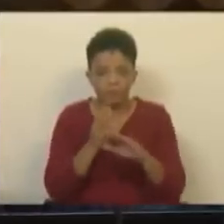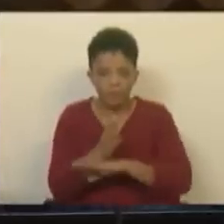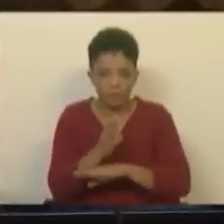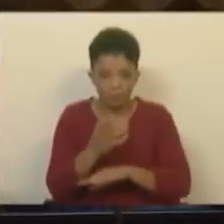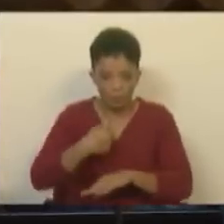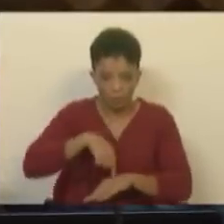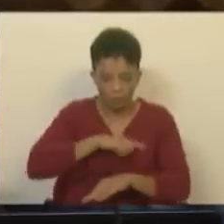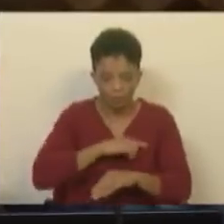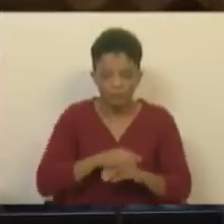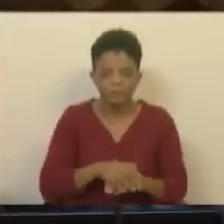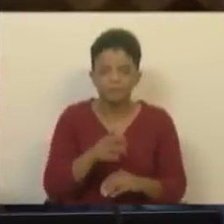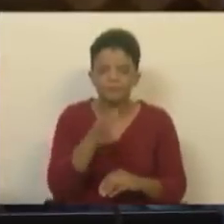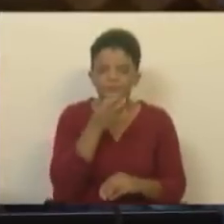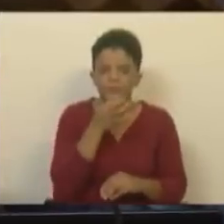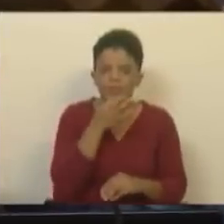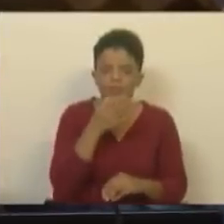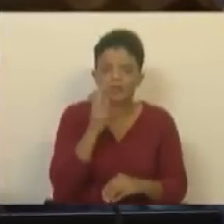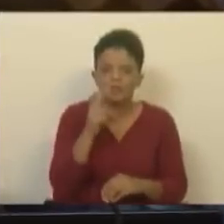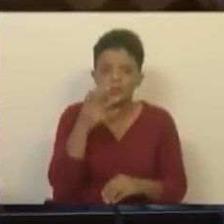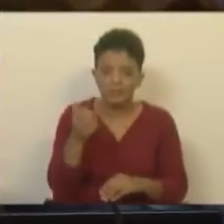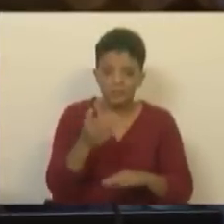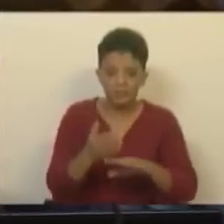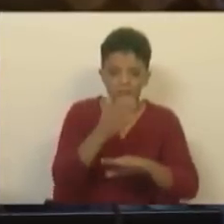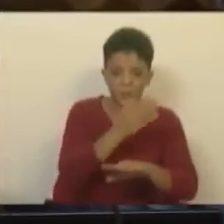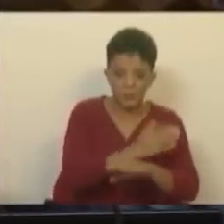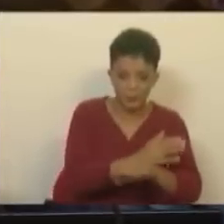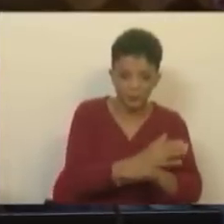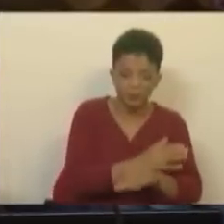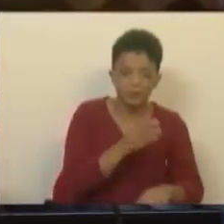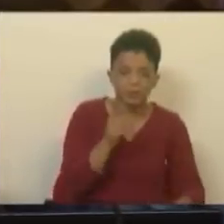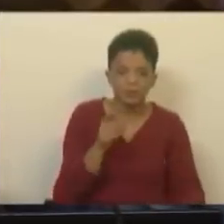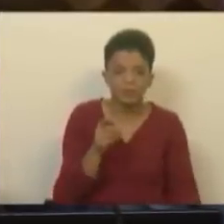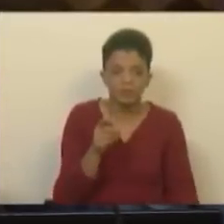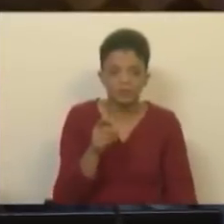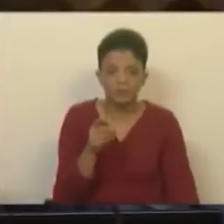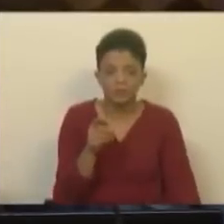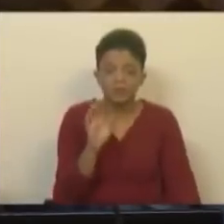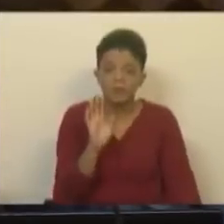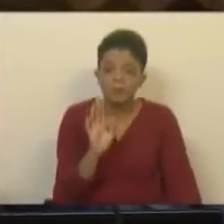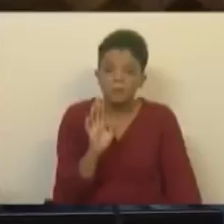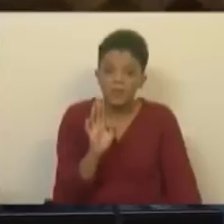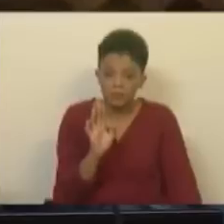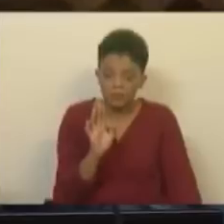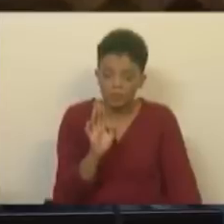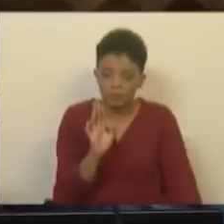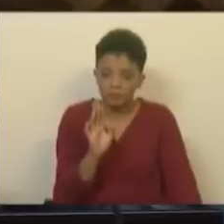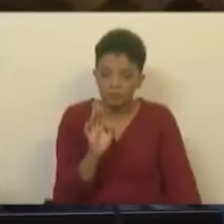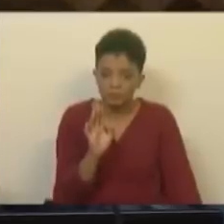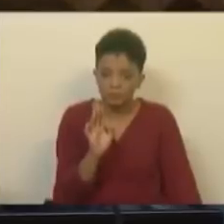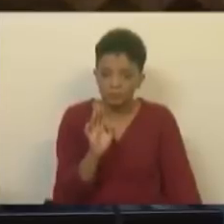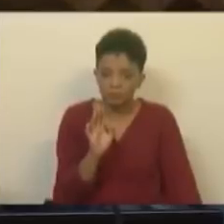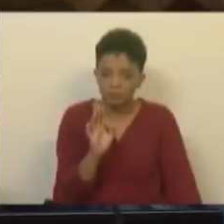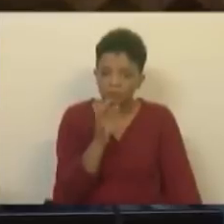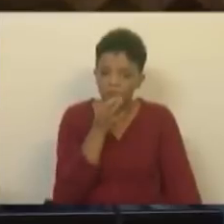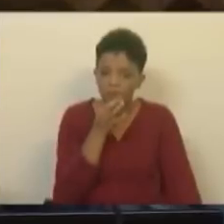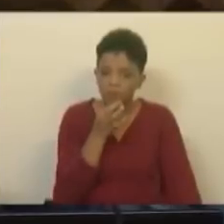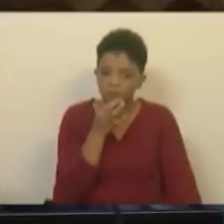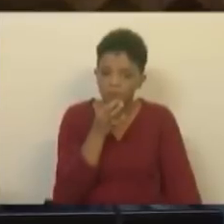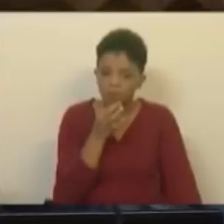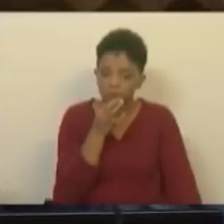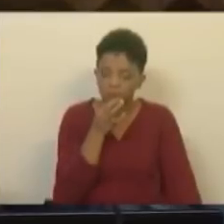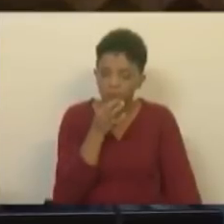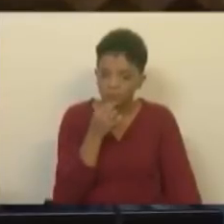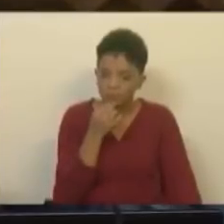connosco o senhor fala dos 15 anos anteriores mas deixe-me eh referir o seguinte